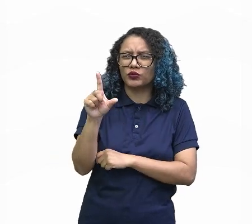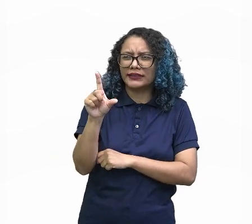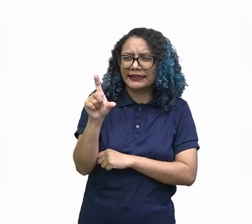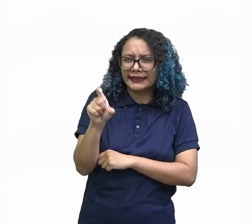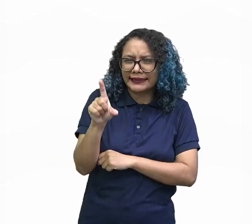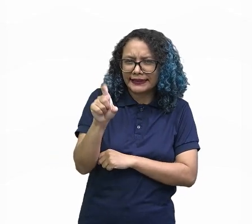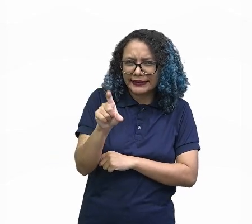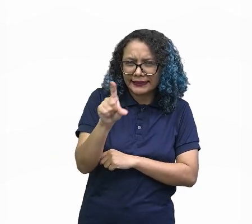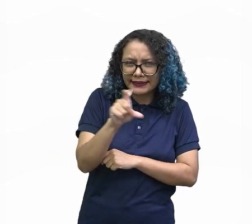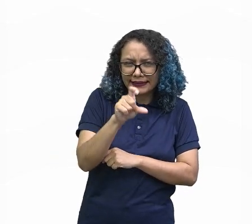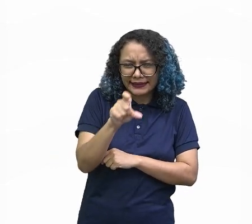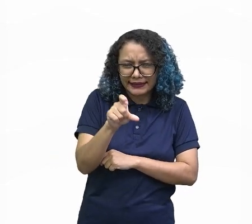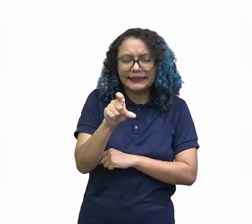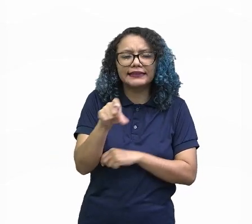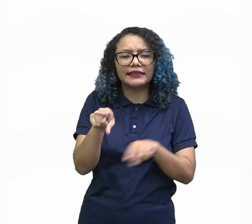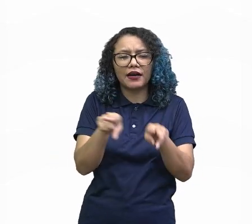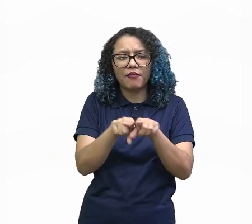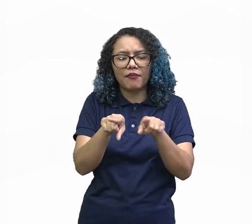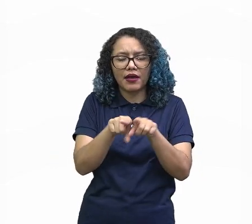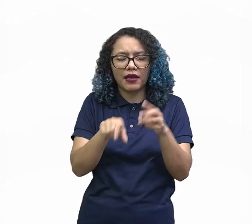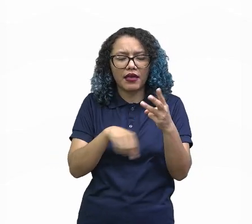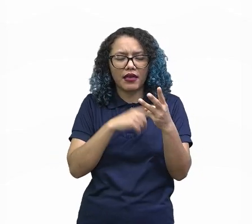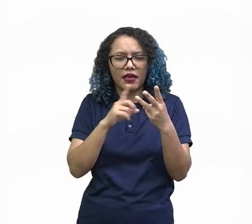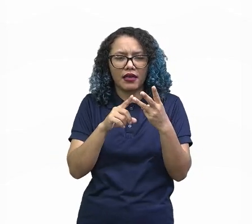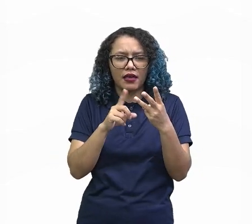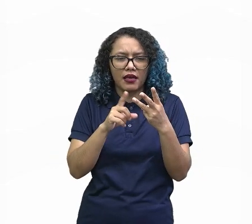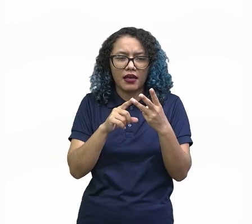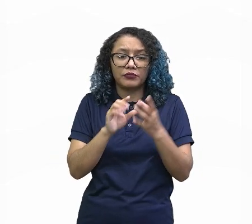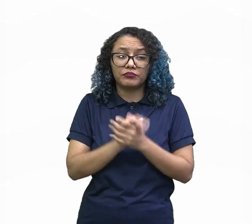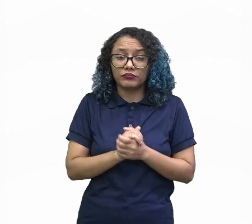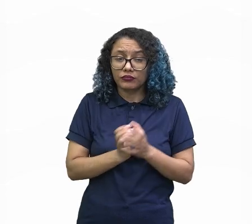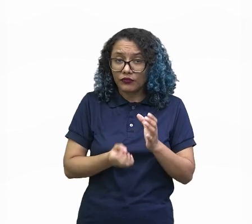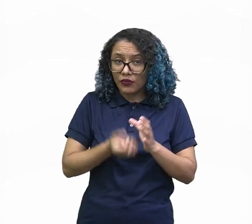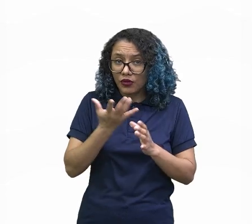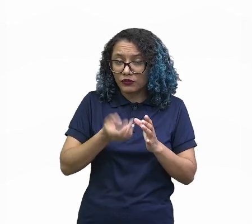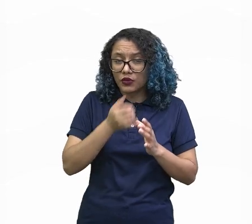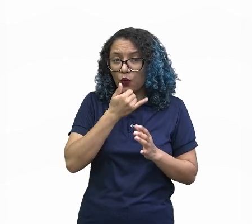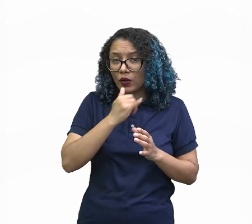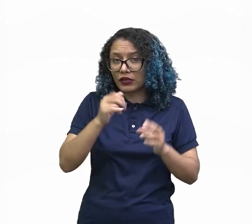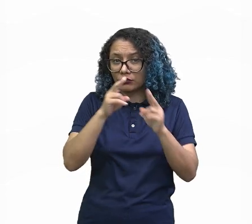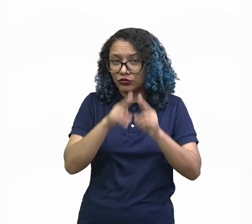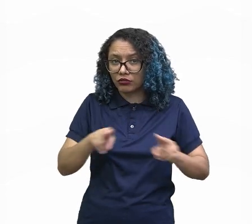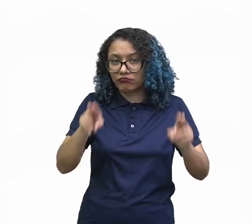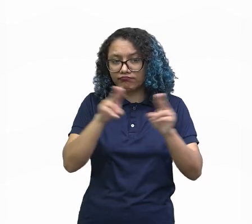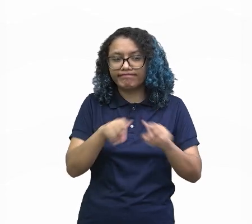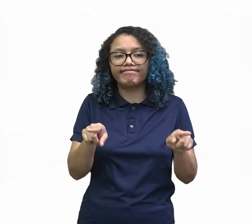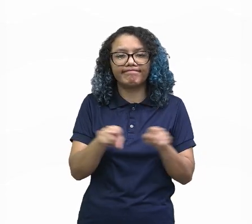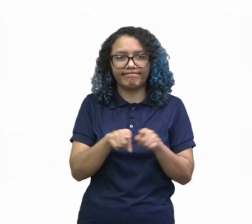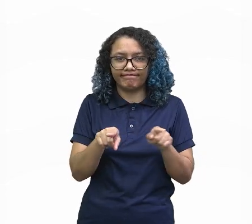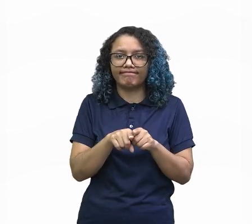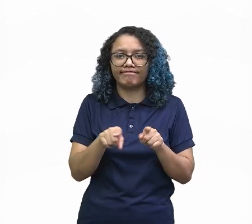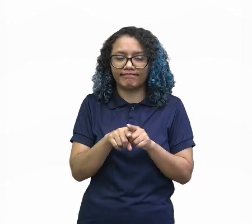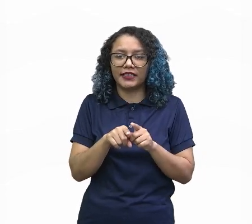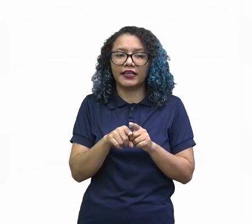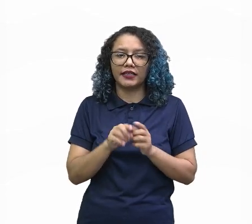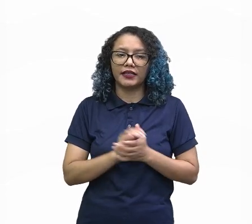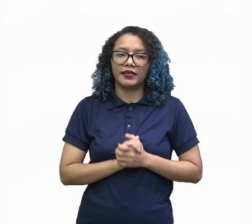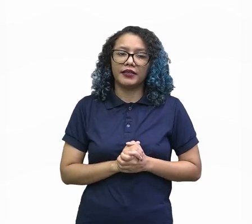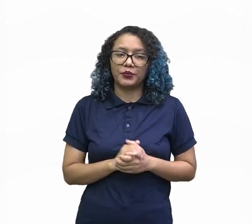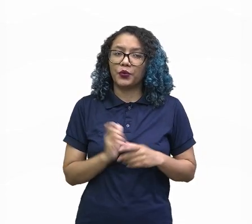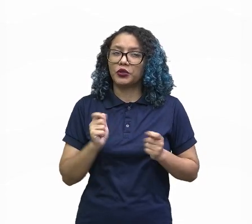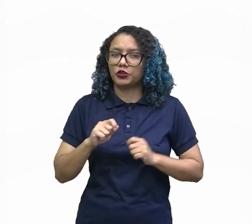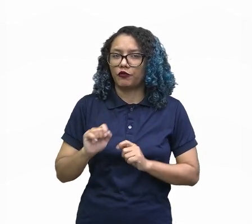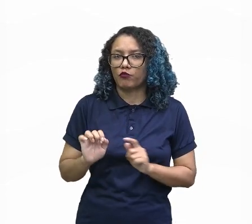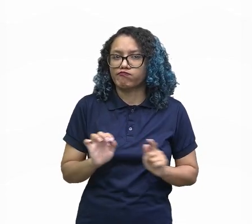produção de energia elétrica, né? Então a gente viu que são atividades ali que vão estar relacionadas com o lançamento de